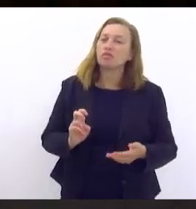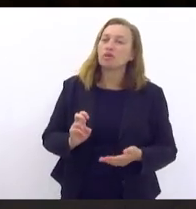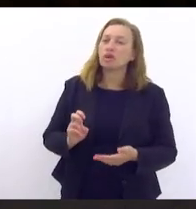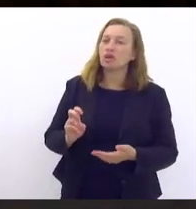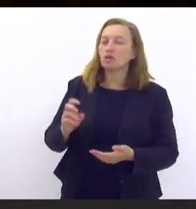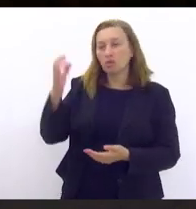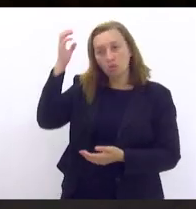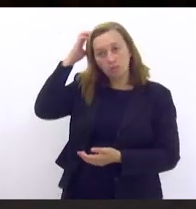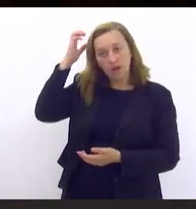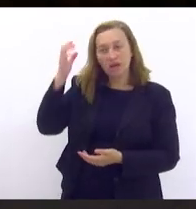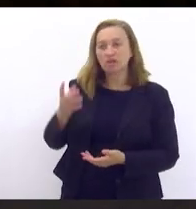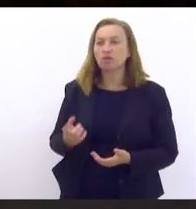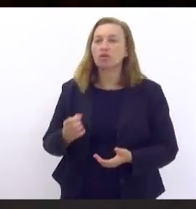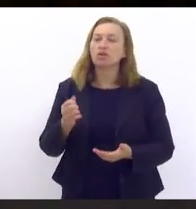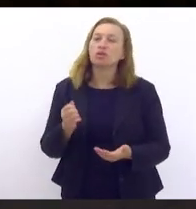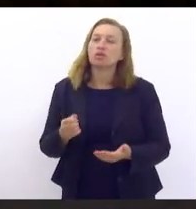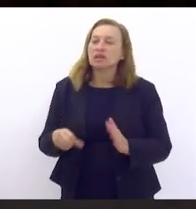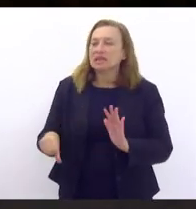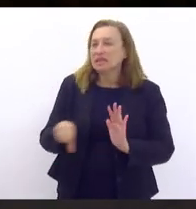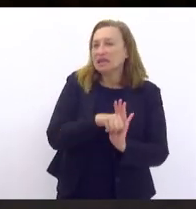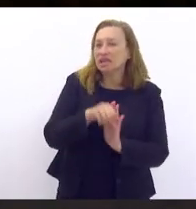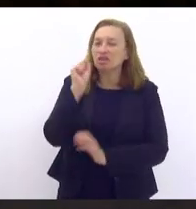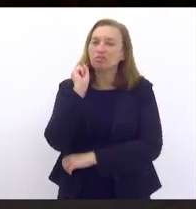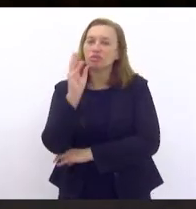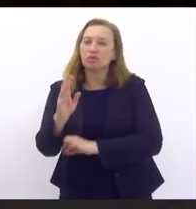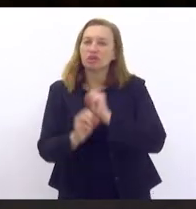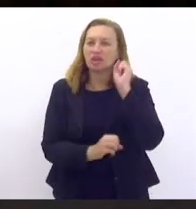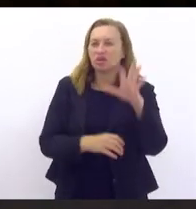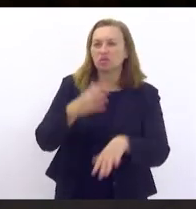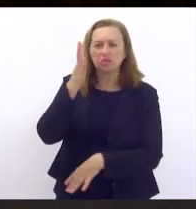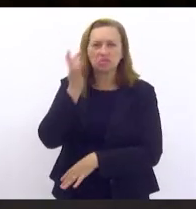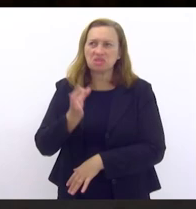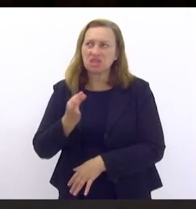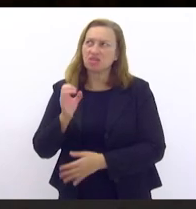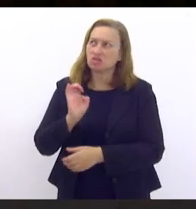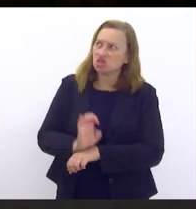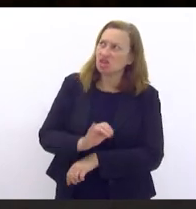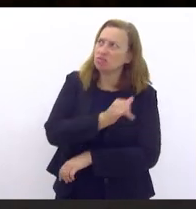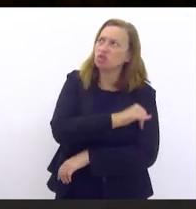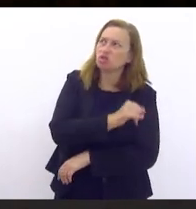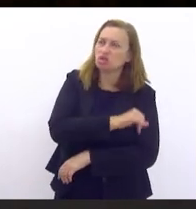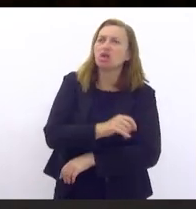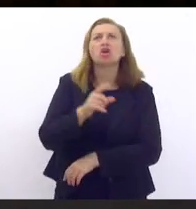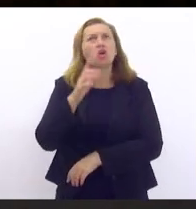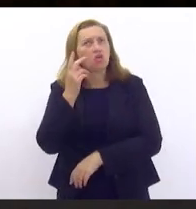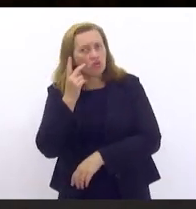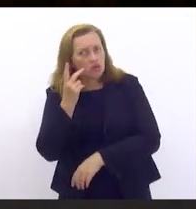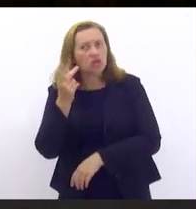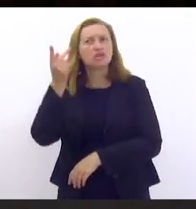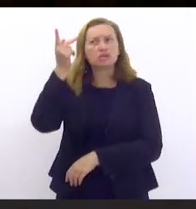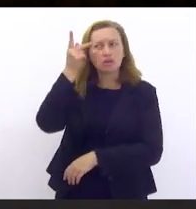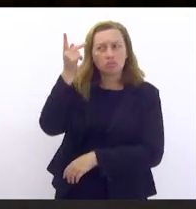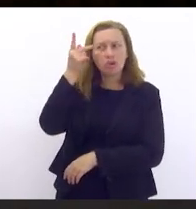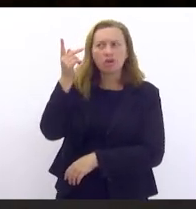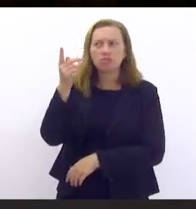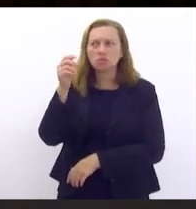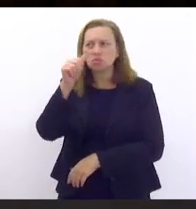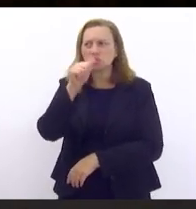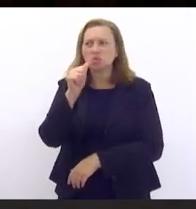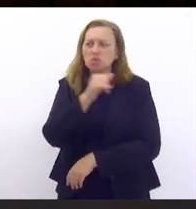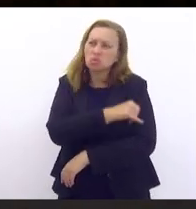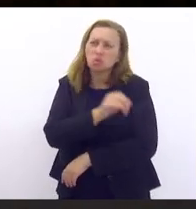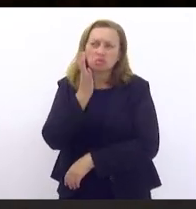é a pergunta eu não sei se algum Prefeito ficou inelegível no estado do Rio de Janeiro já ouvi sobre isso em São Paulo no estado do Rio de Janeiro não tem conhecimento